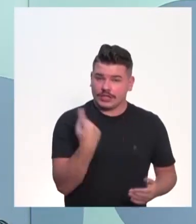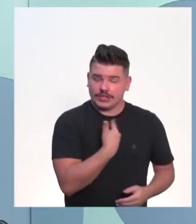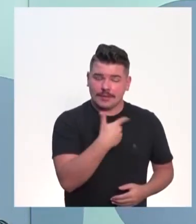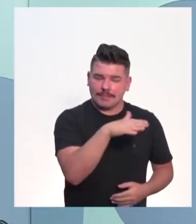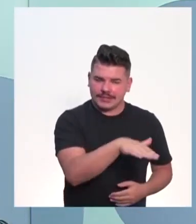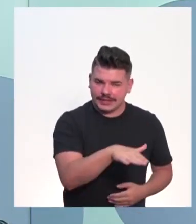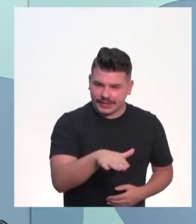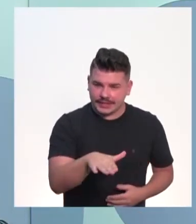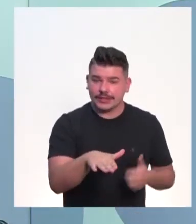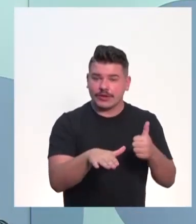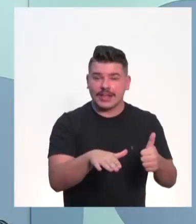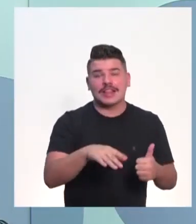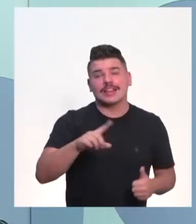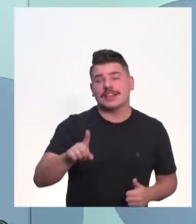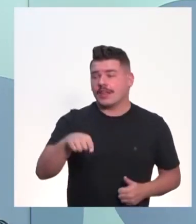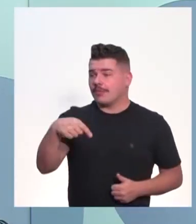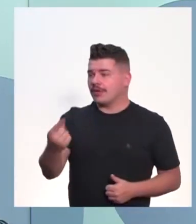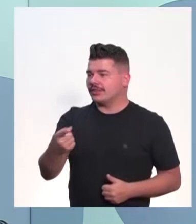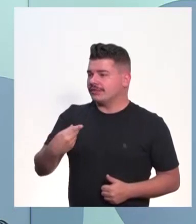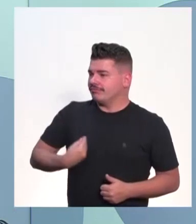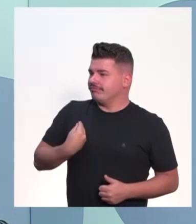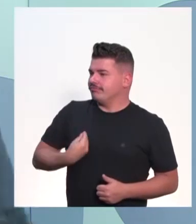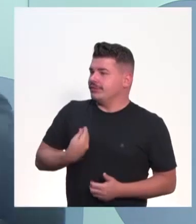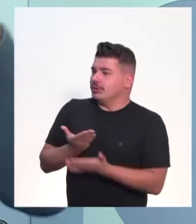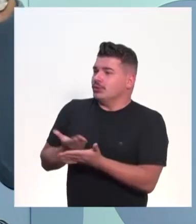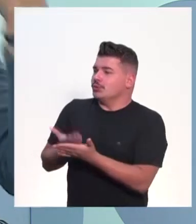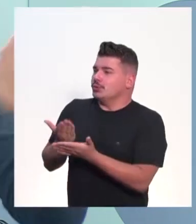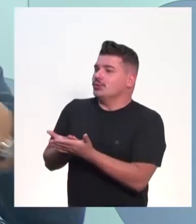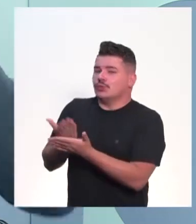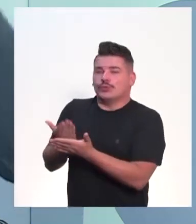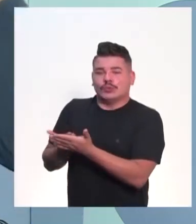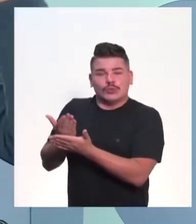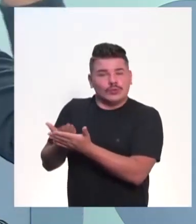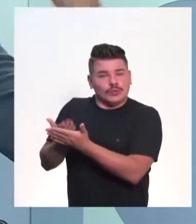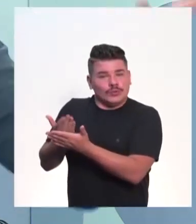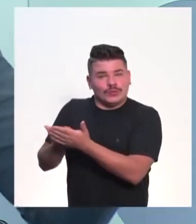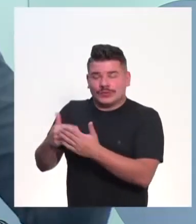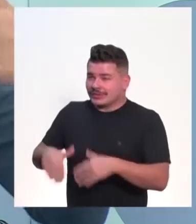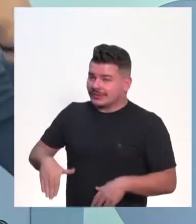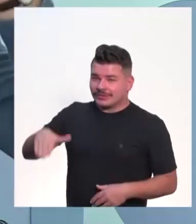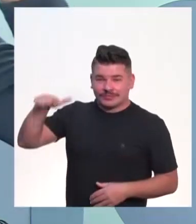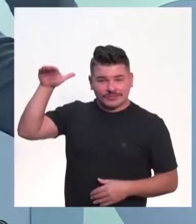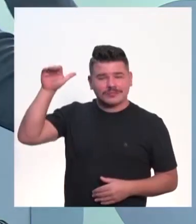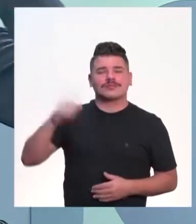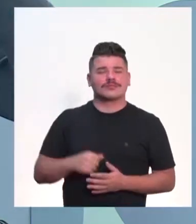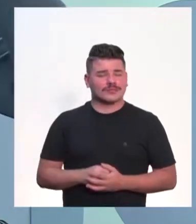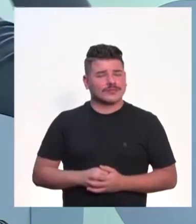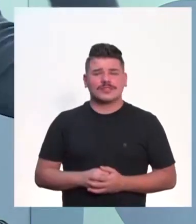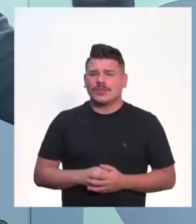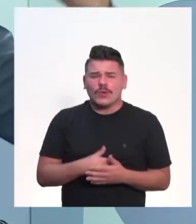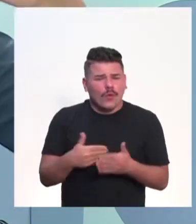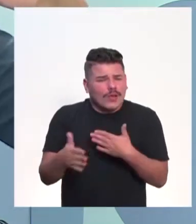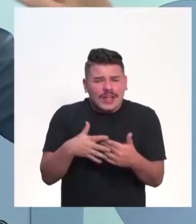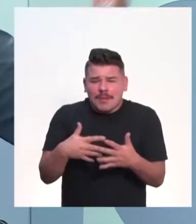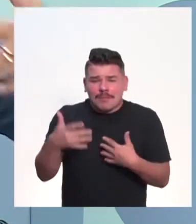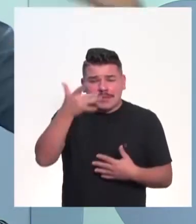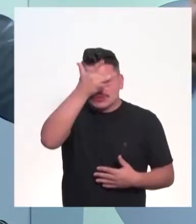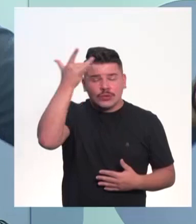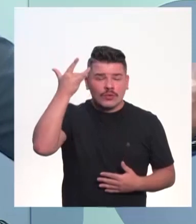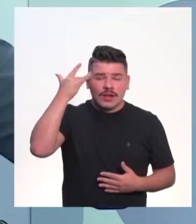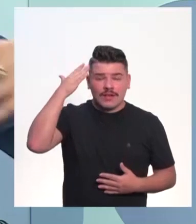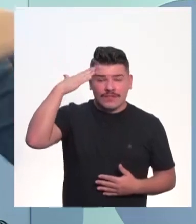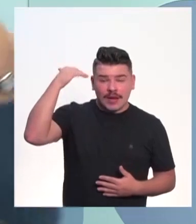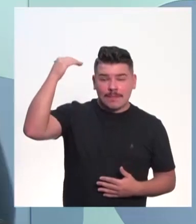gente está estudando a vida inteira. Não tem nenhuma pessoa, nem Bob Burnquist, nem Marta, nem, vamos